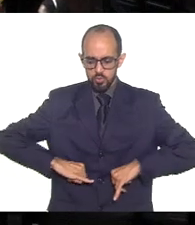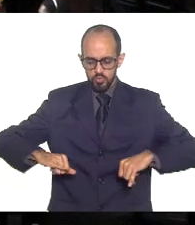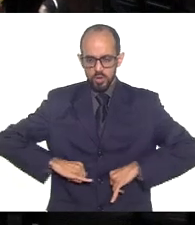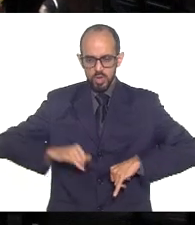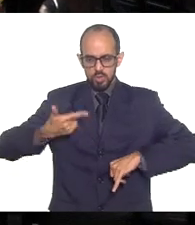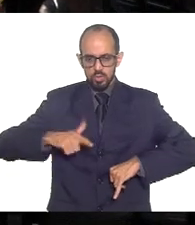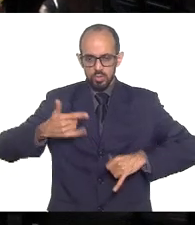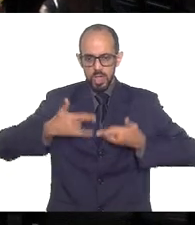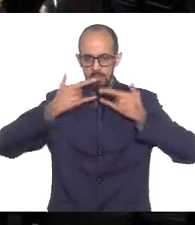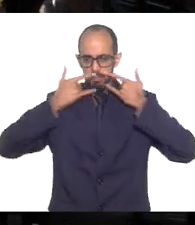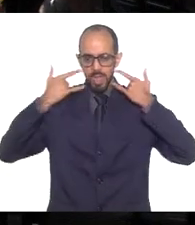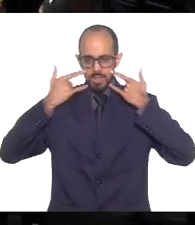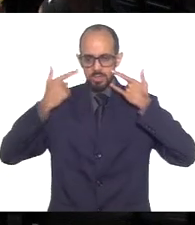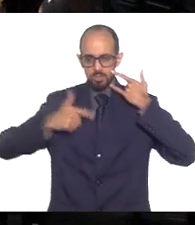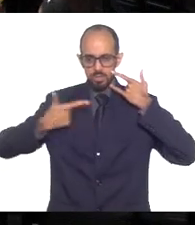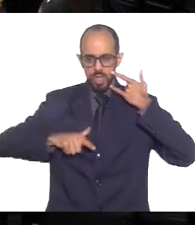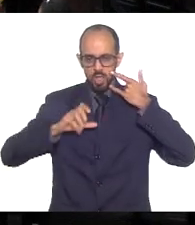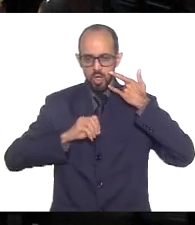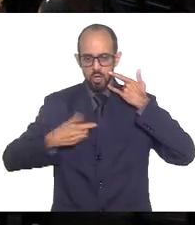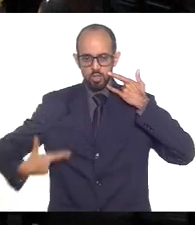o joelho